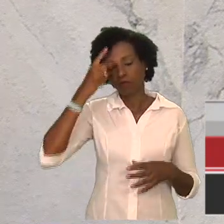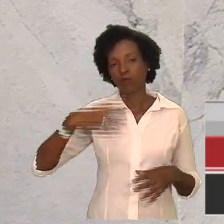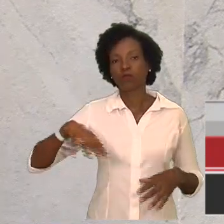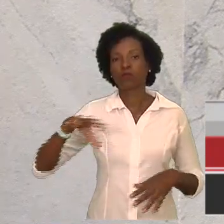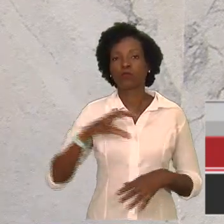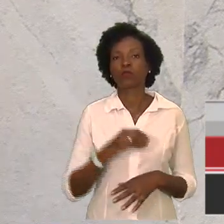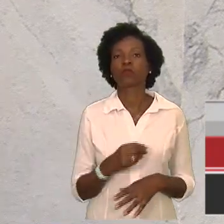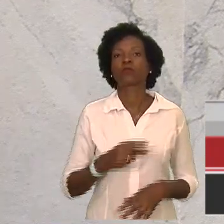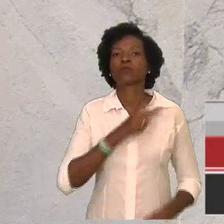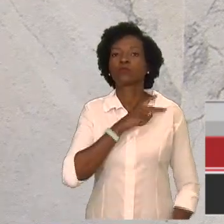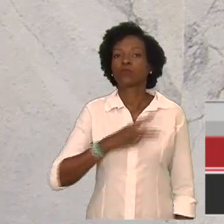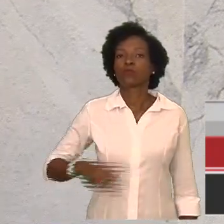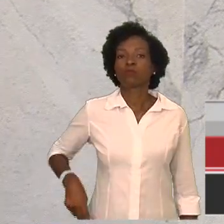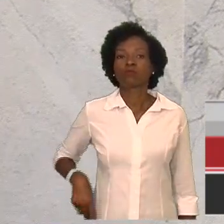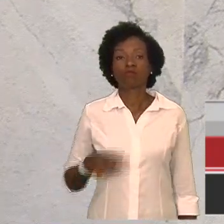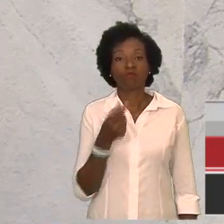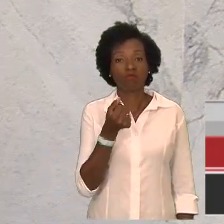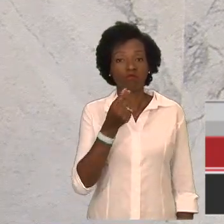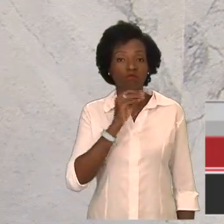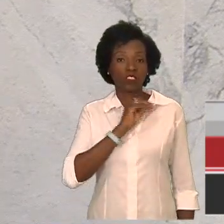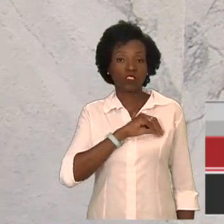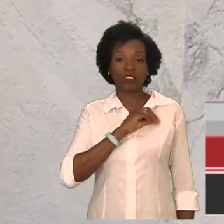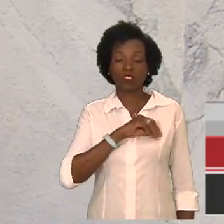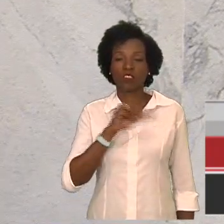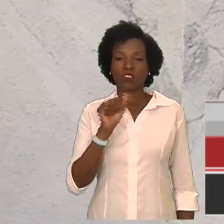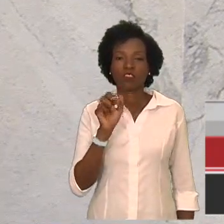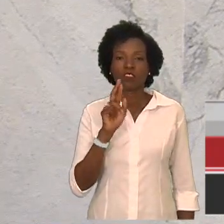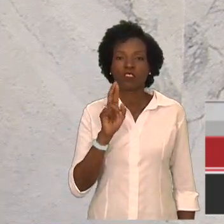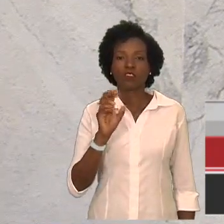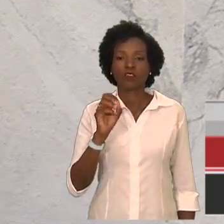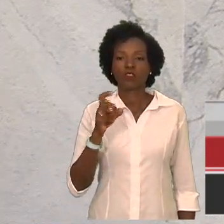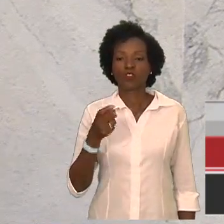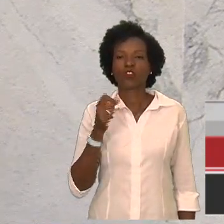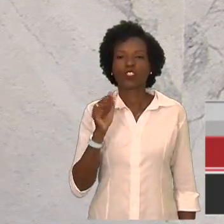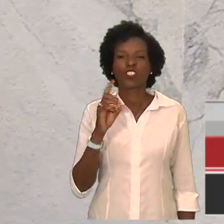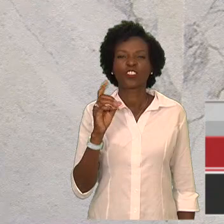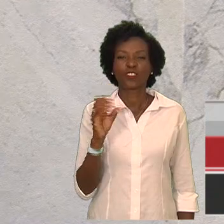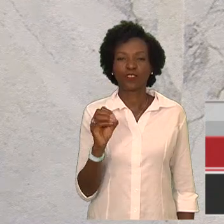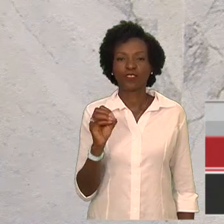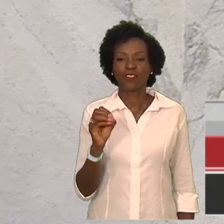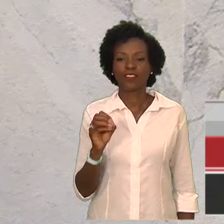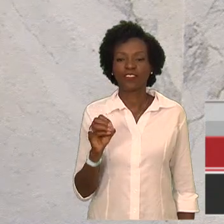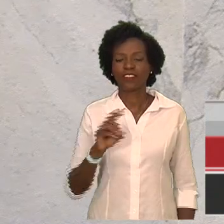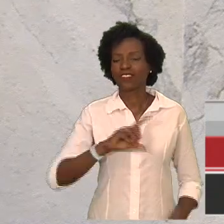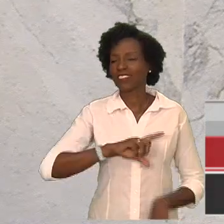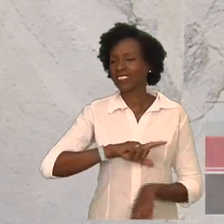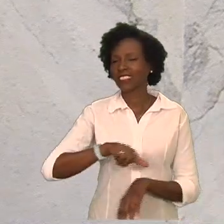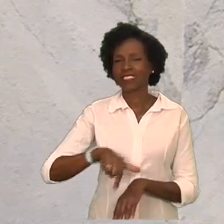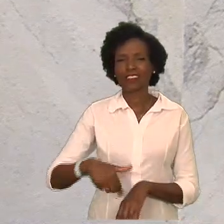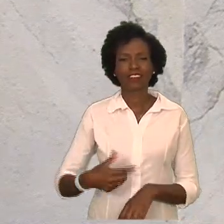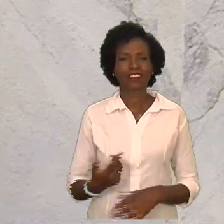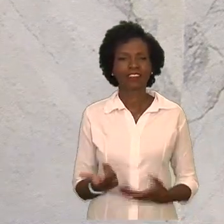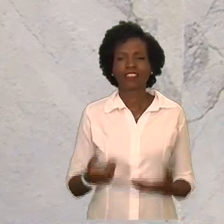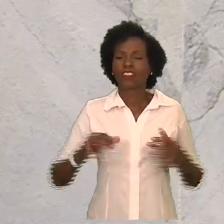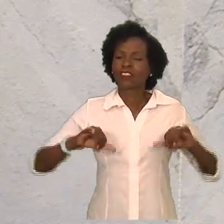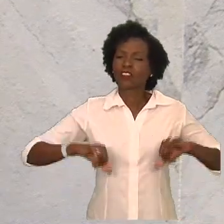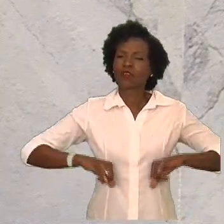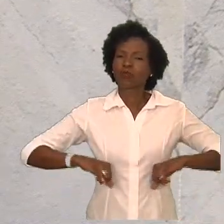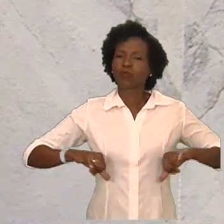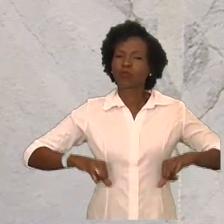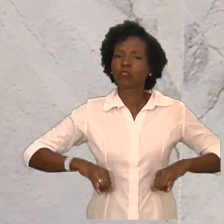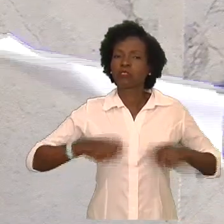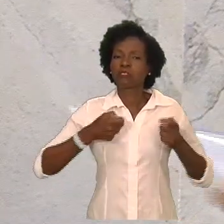seu presidente com os salários arrochados defasados esses trabalhadores são vítimas de perseguição